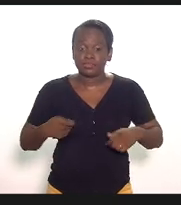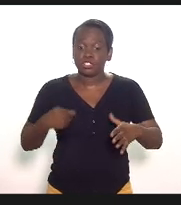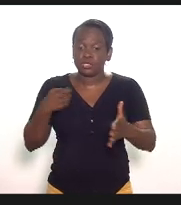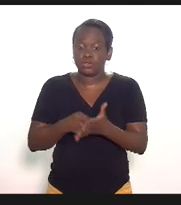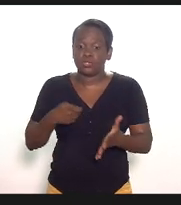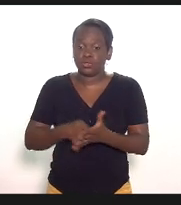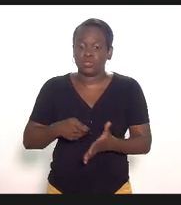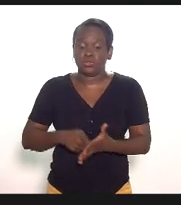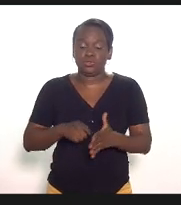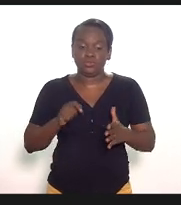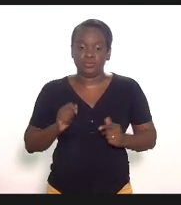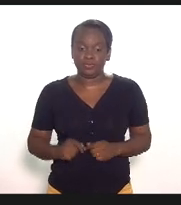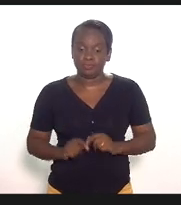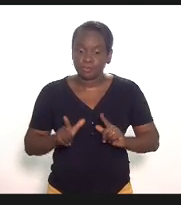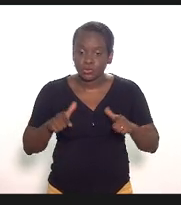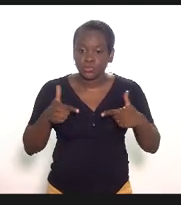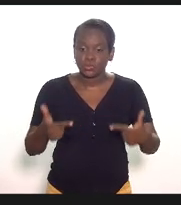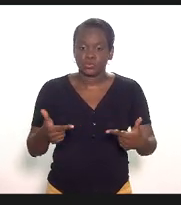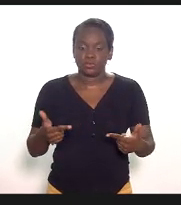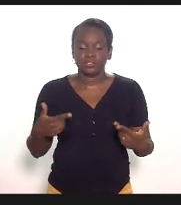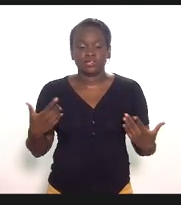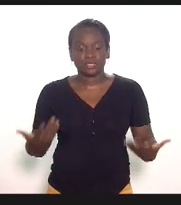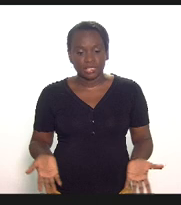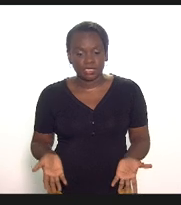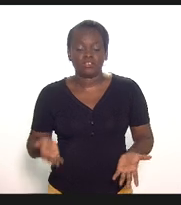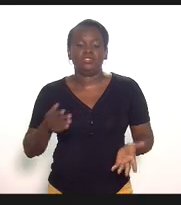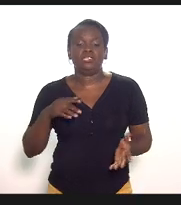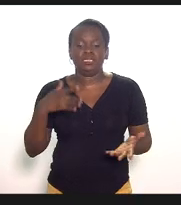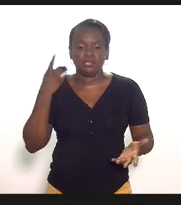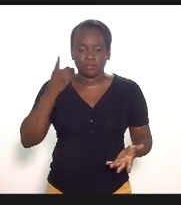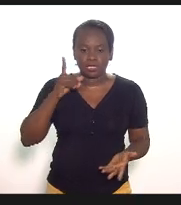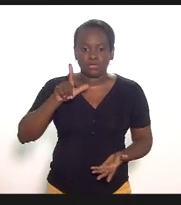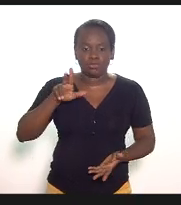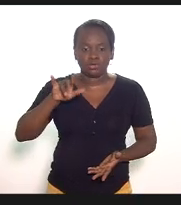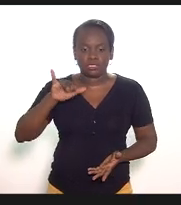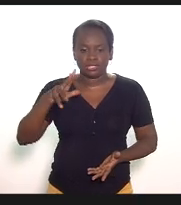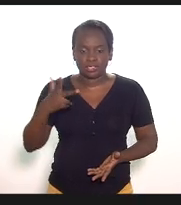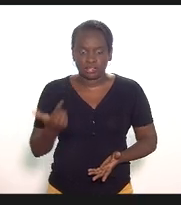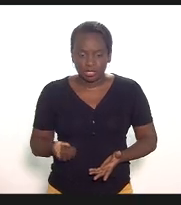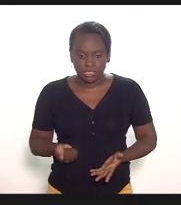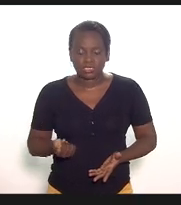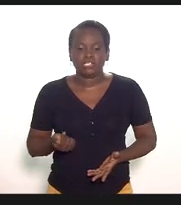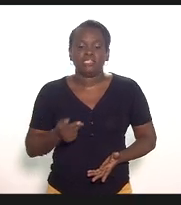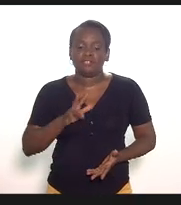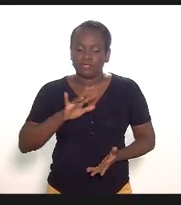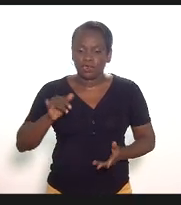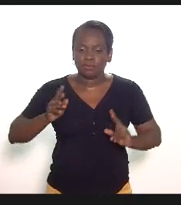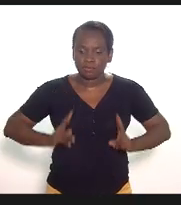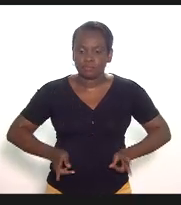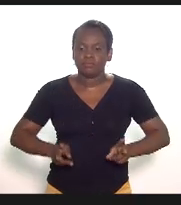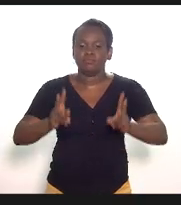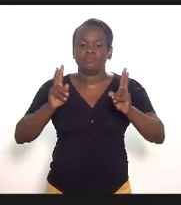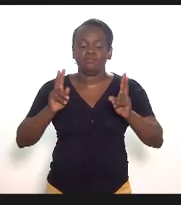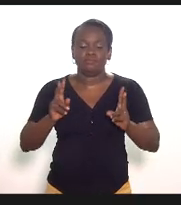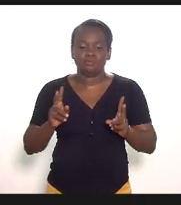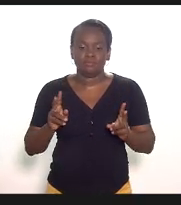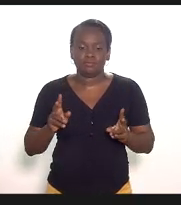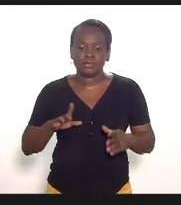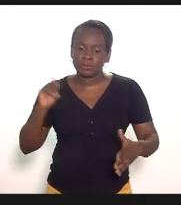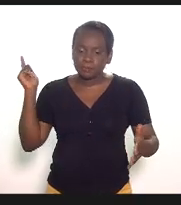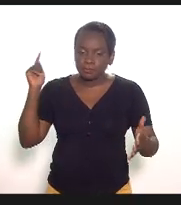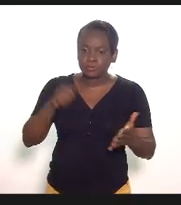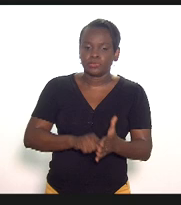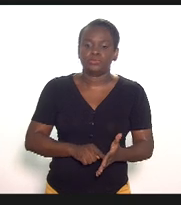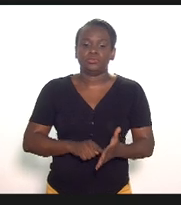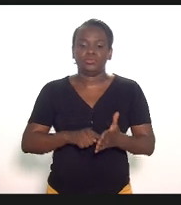luta. Então é isso, deputada Lucinha, né? Vamos em frente, vamos